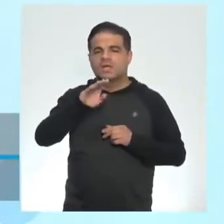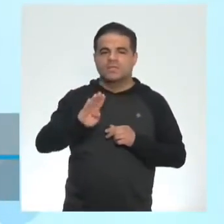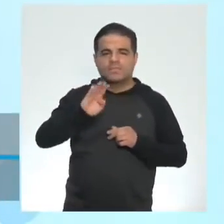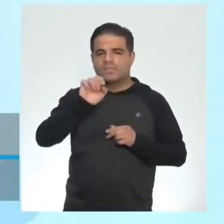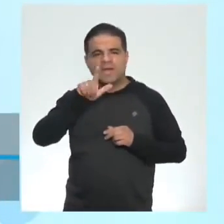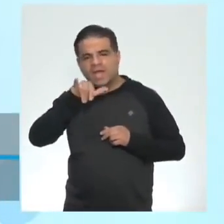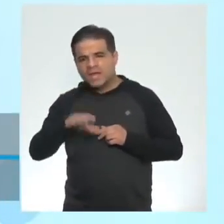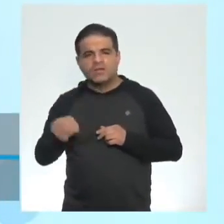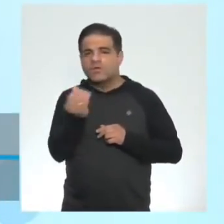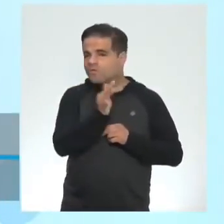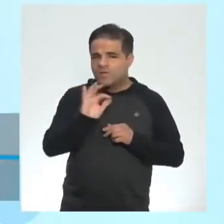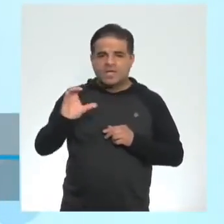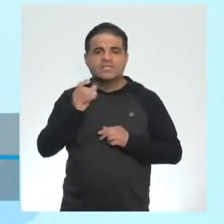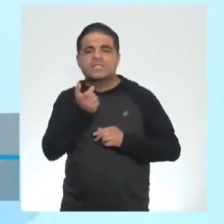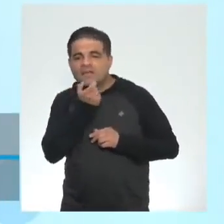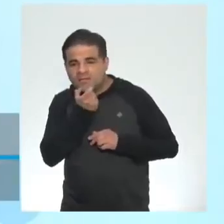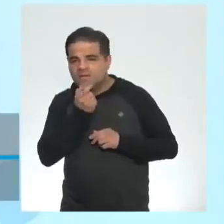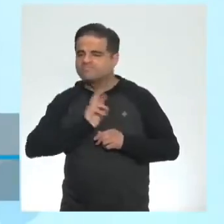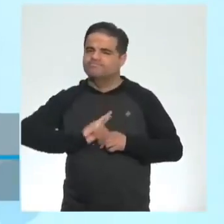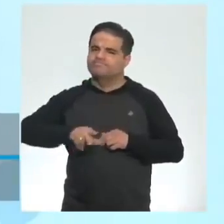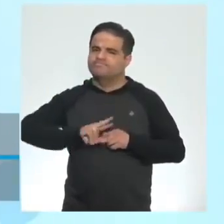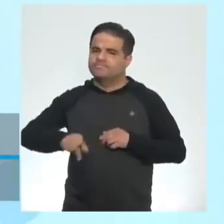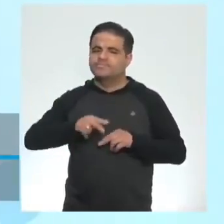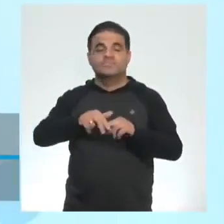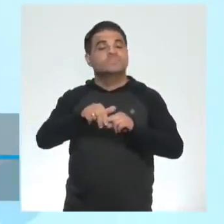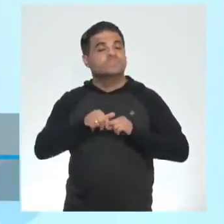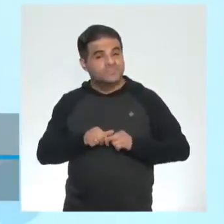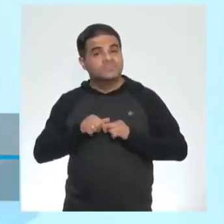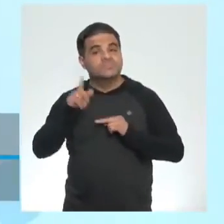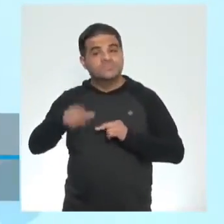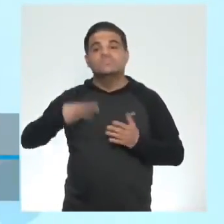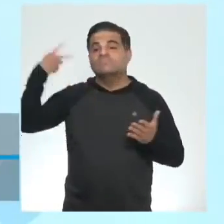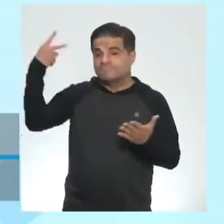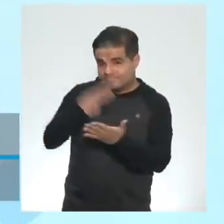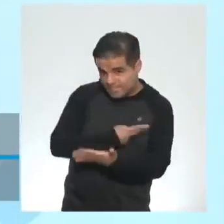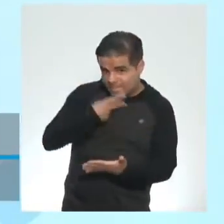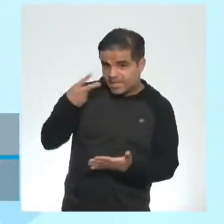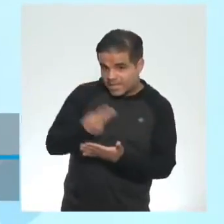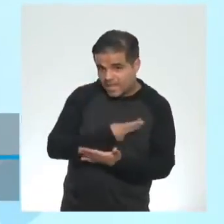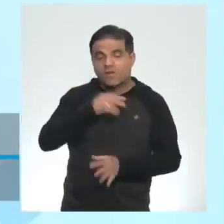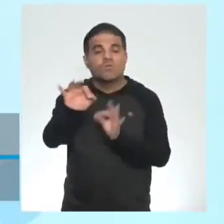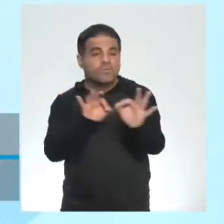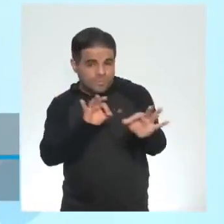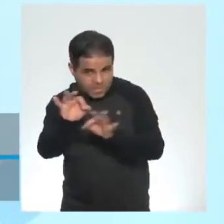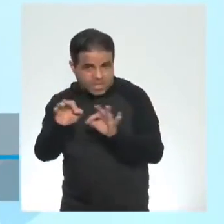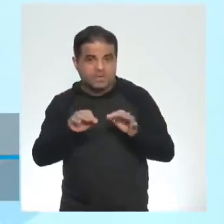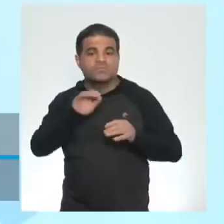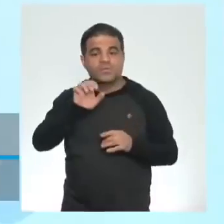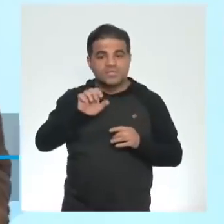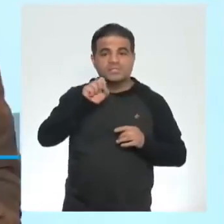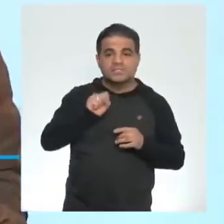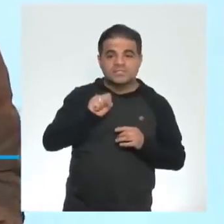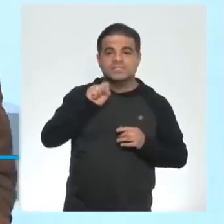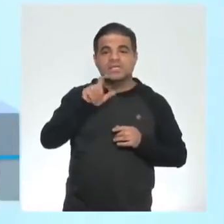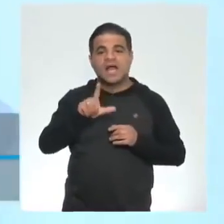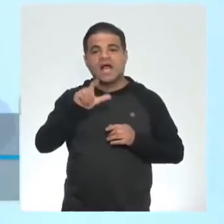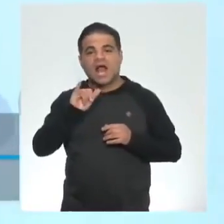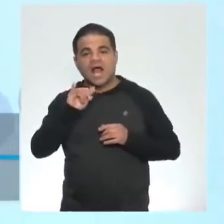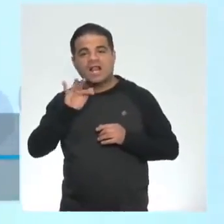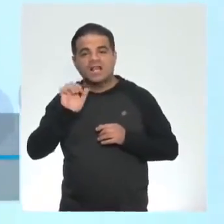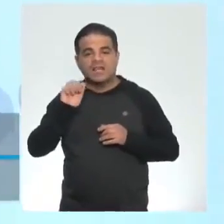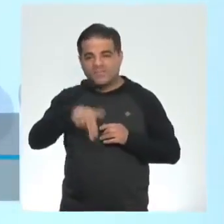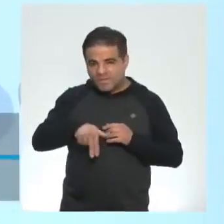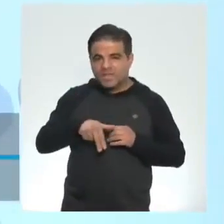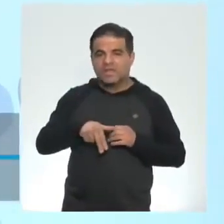bélico dos franceses e ingleses, mas pelos erros do plano Schlieffen. Legal? Então,